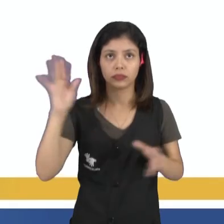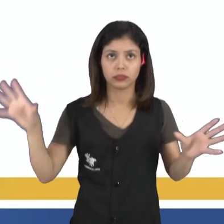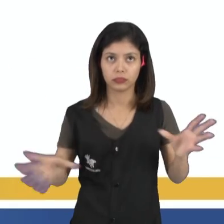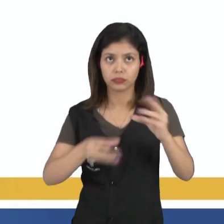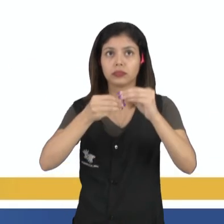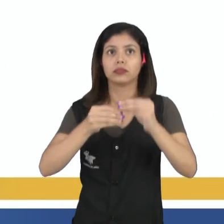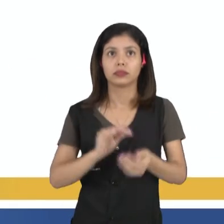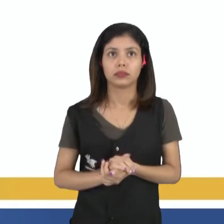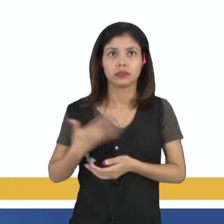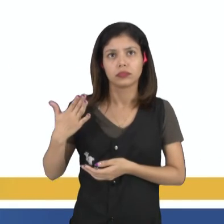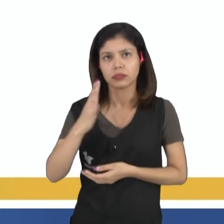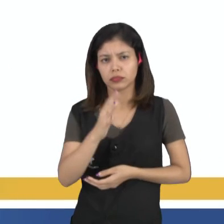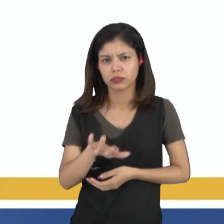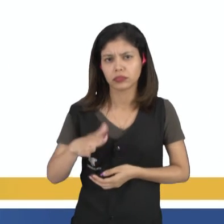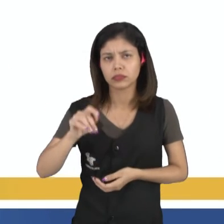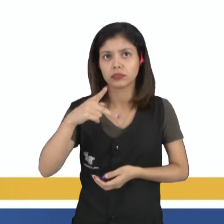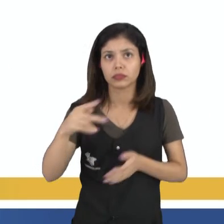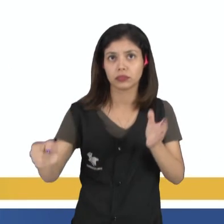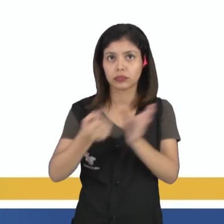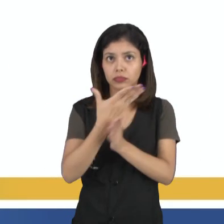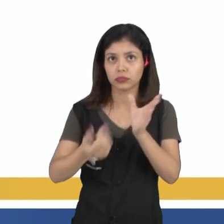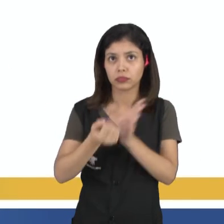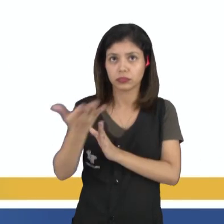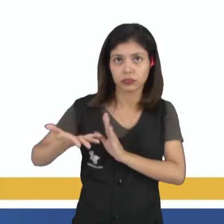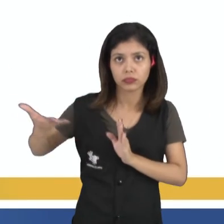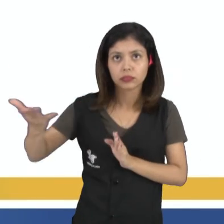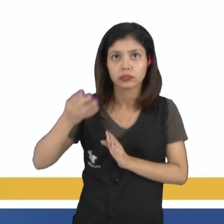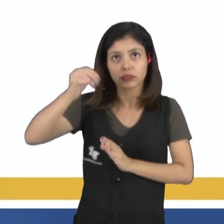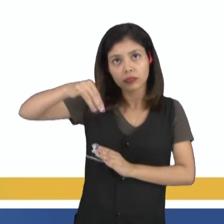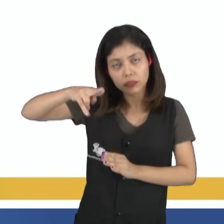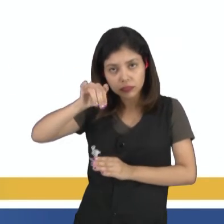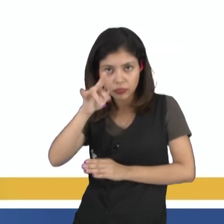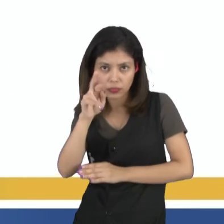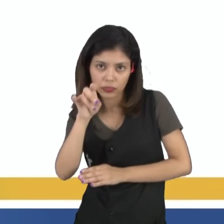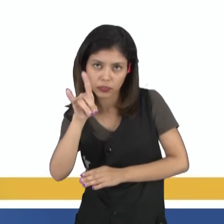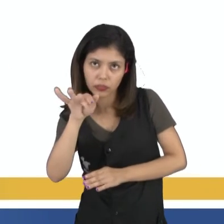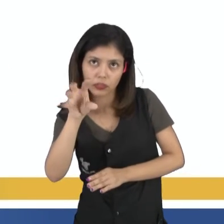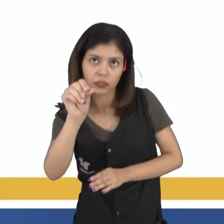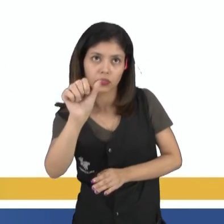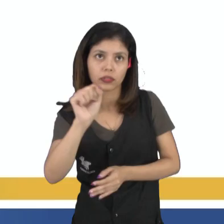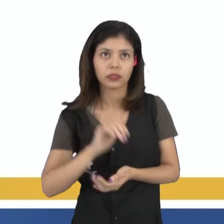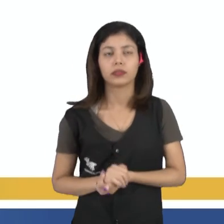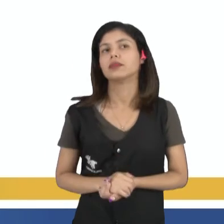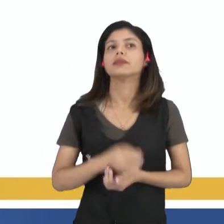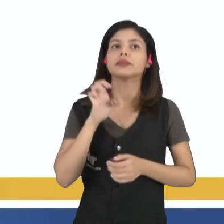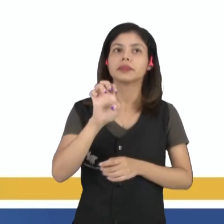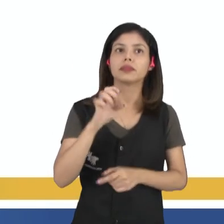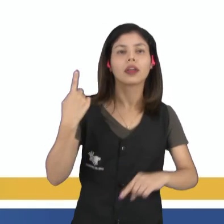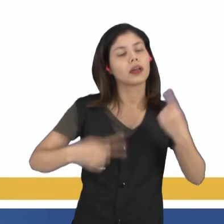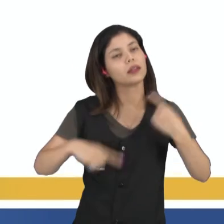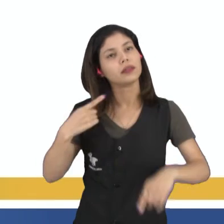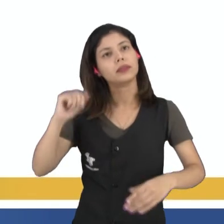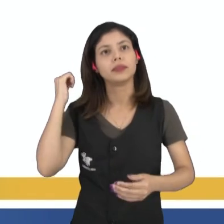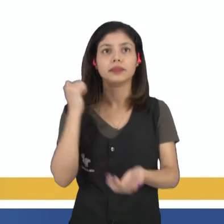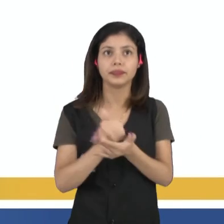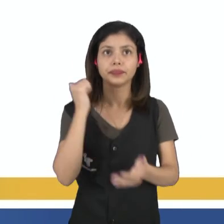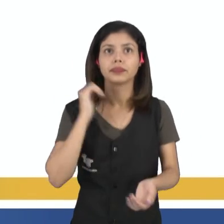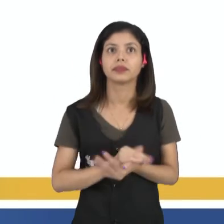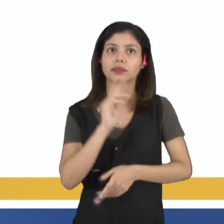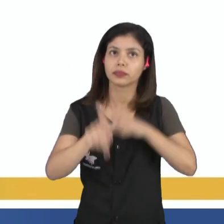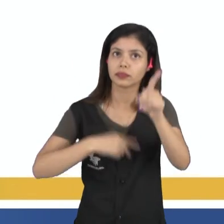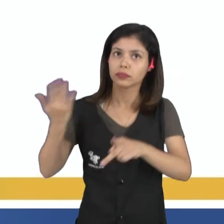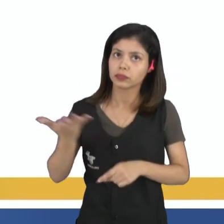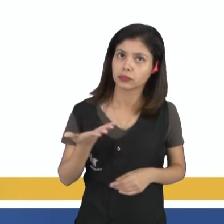agrícolas implantar o meio alternativo de produção baseado em minifúndios e é a